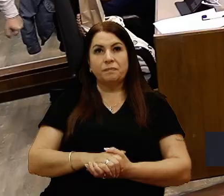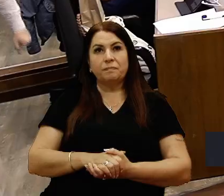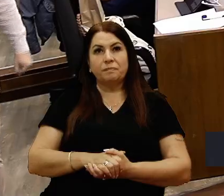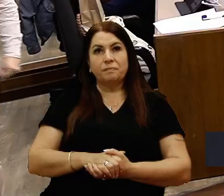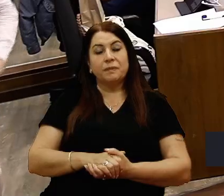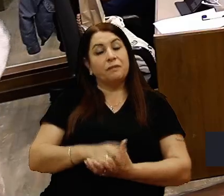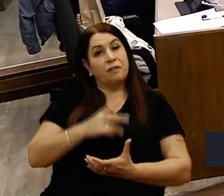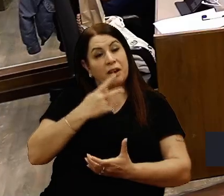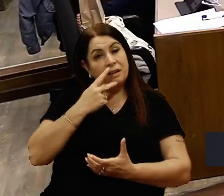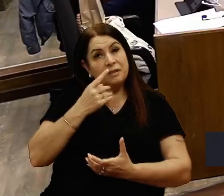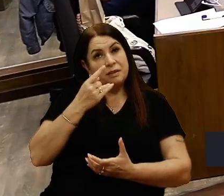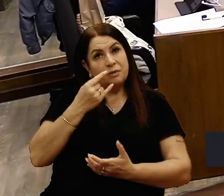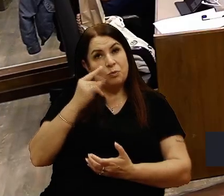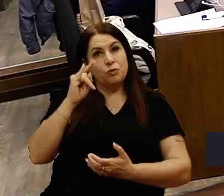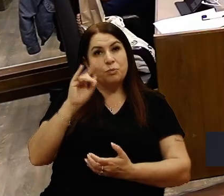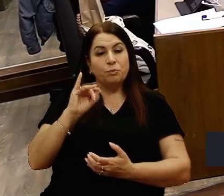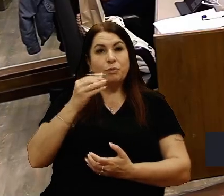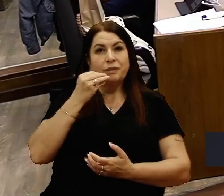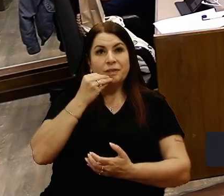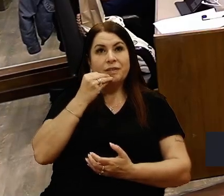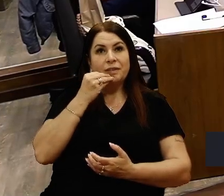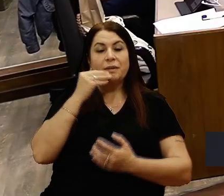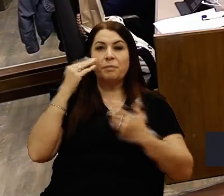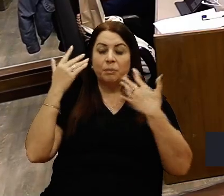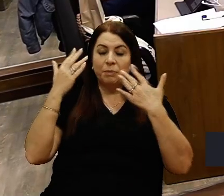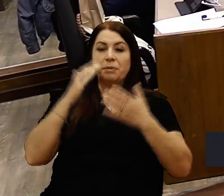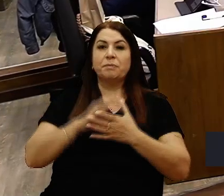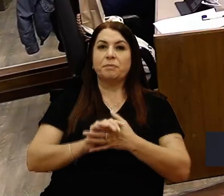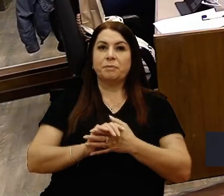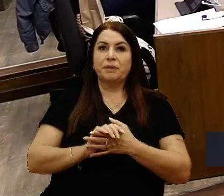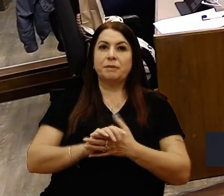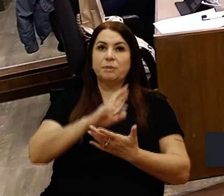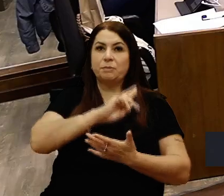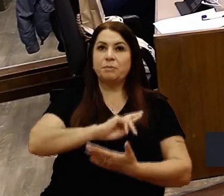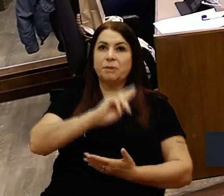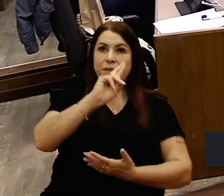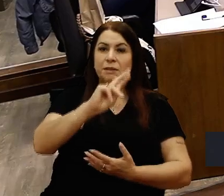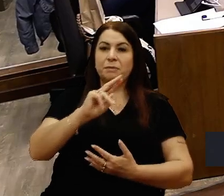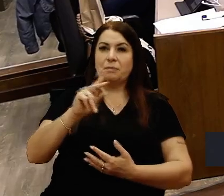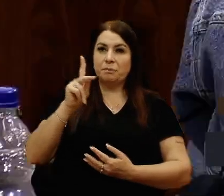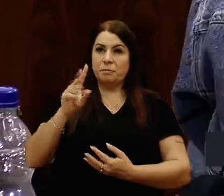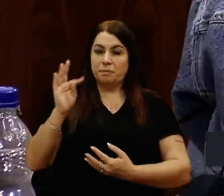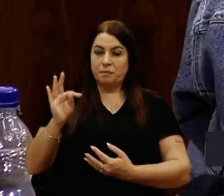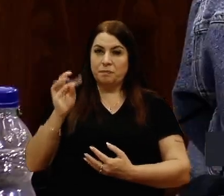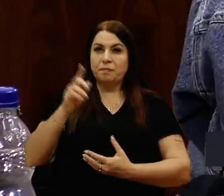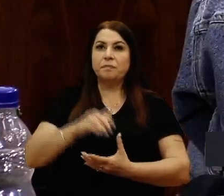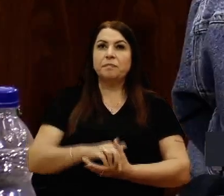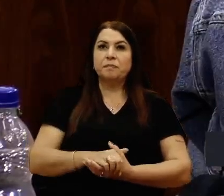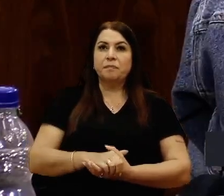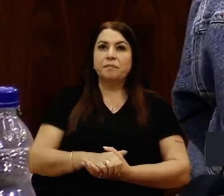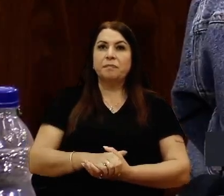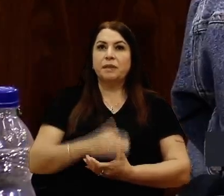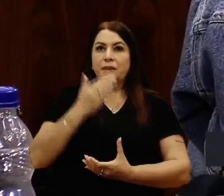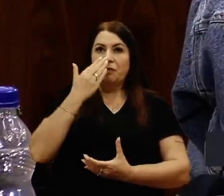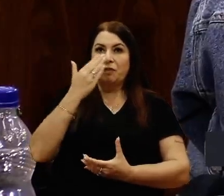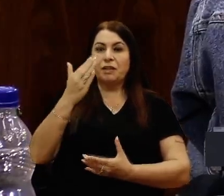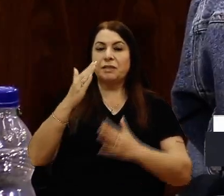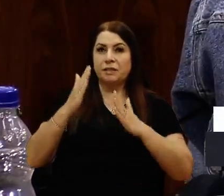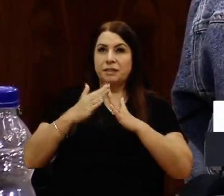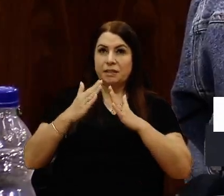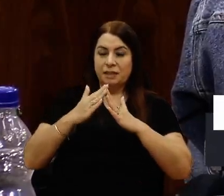assim nessa última oportunidade para lhe parabenizar por ter representado o Partido dos Trabalhadores à frente desta